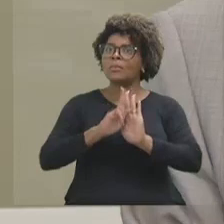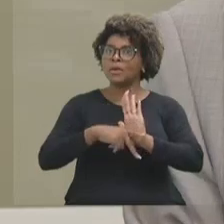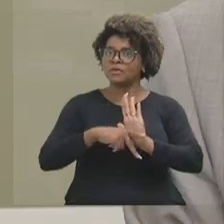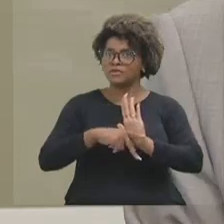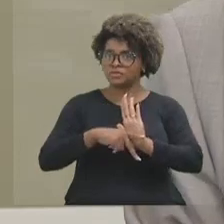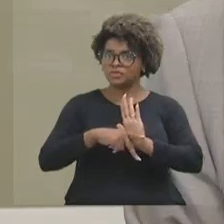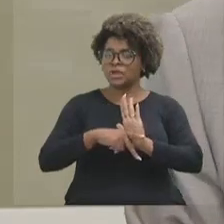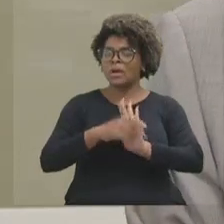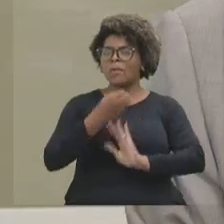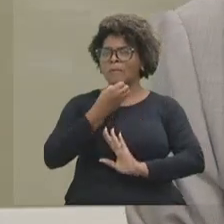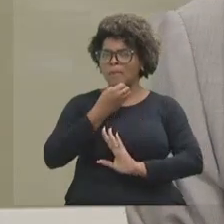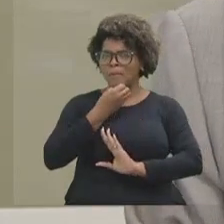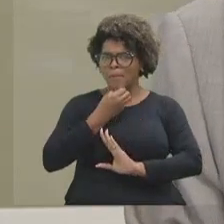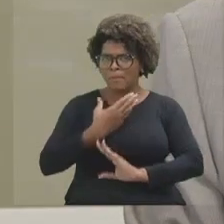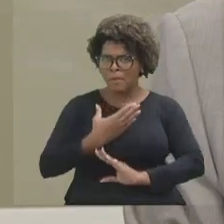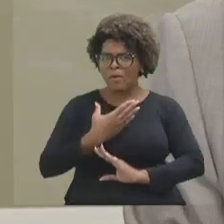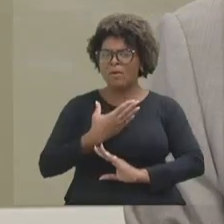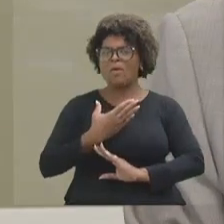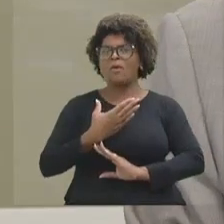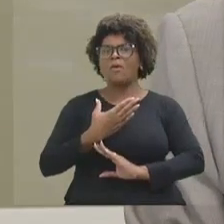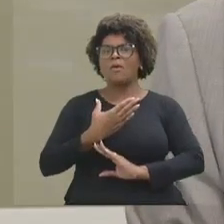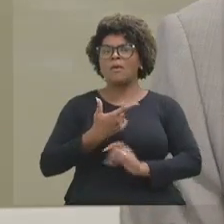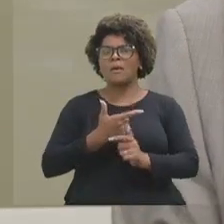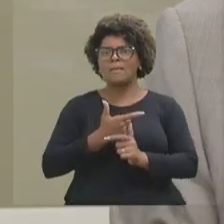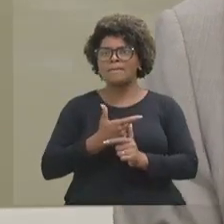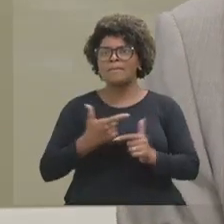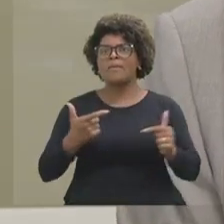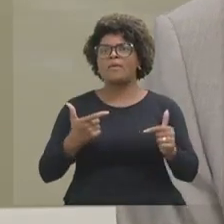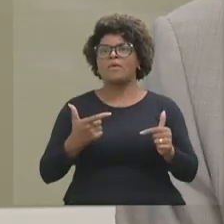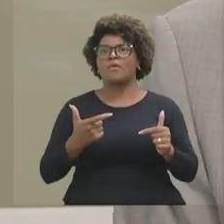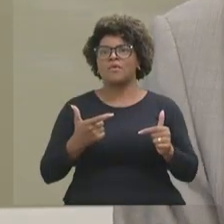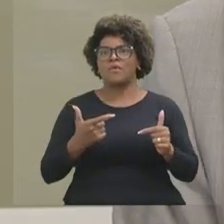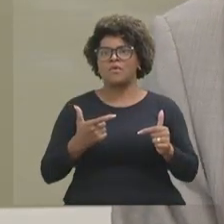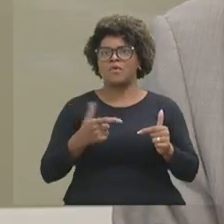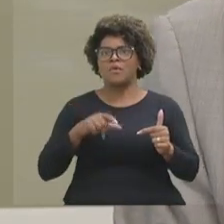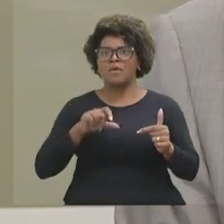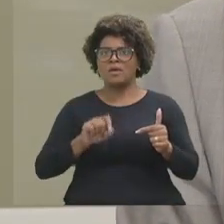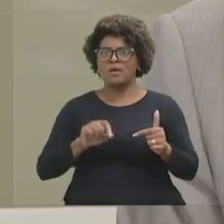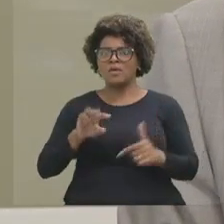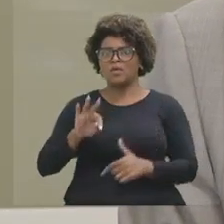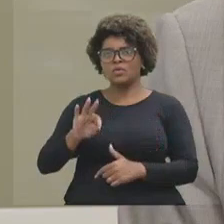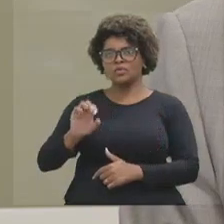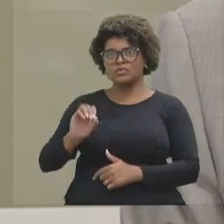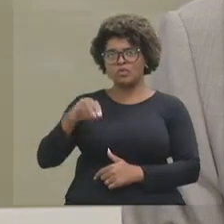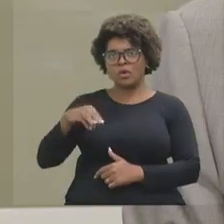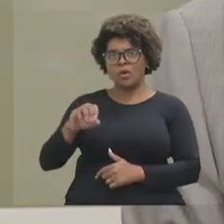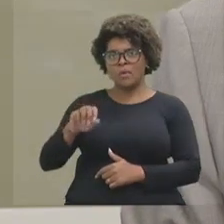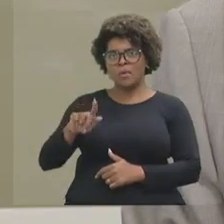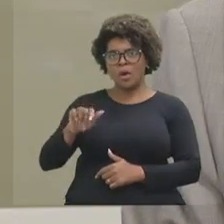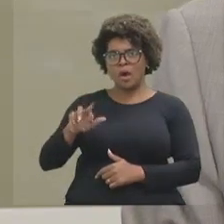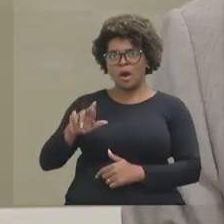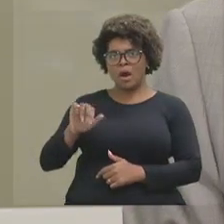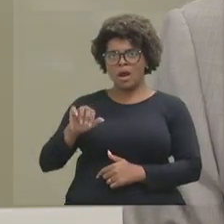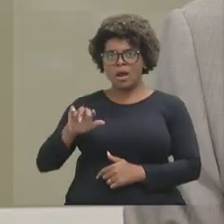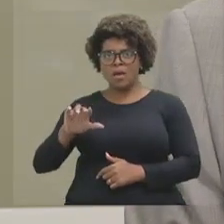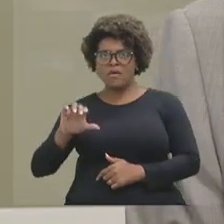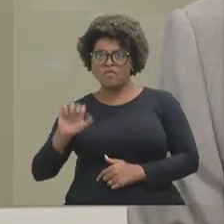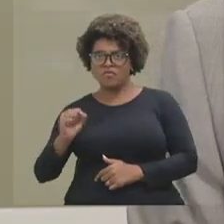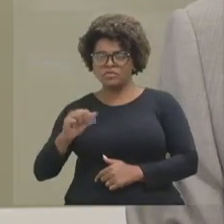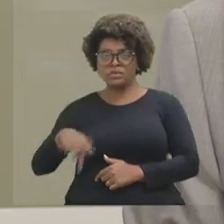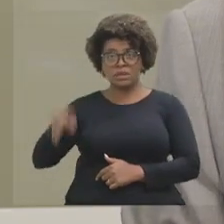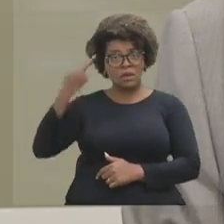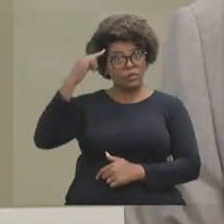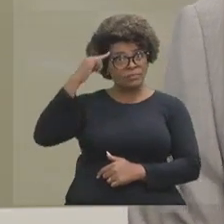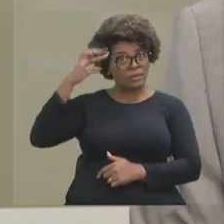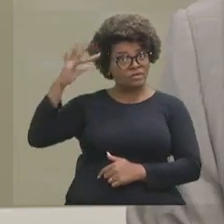muito mais amplo do que eu tomografos é do que eu pensava né e